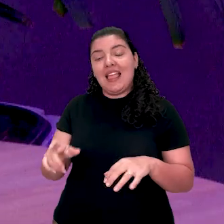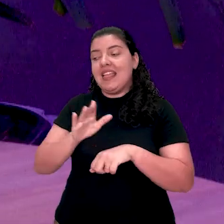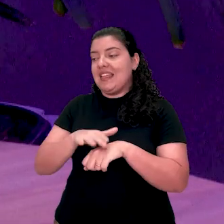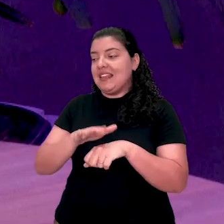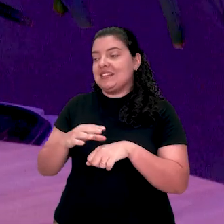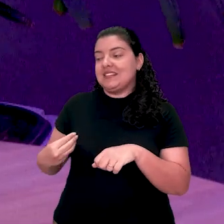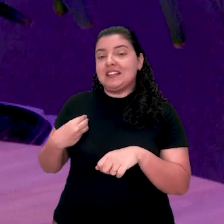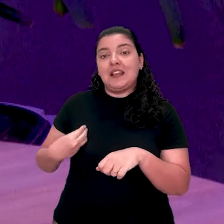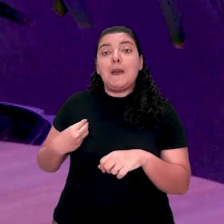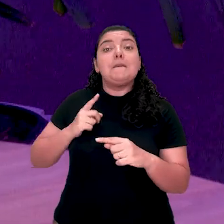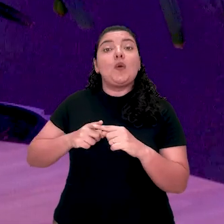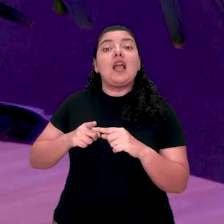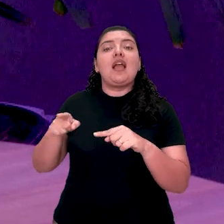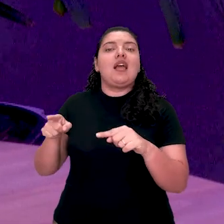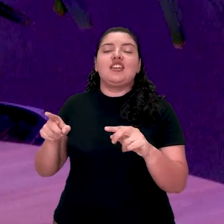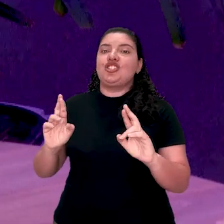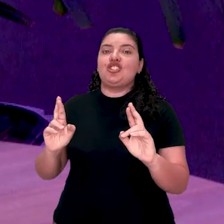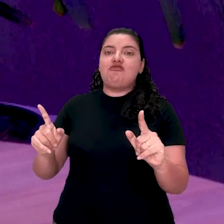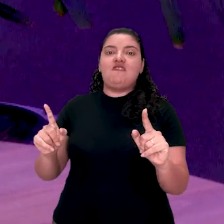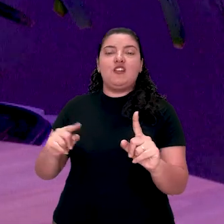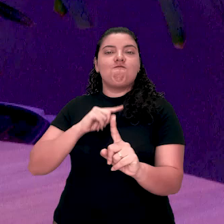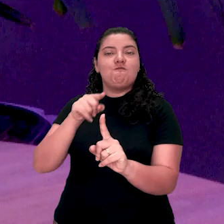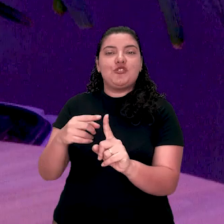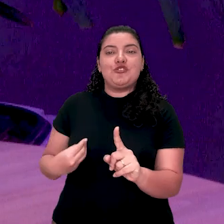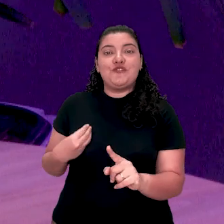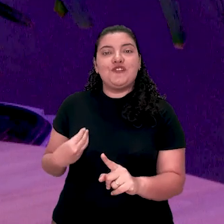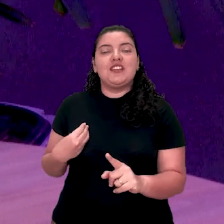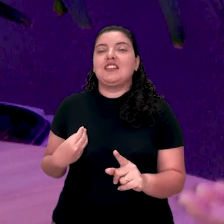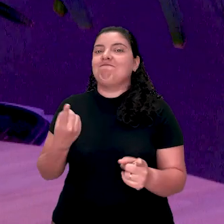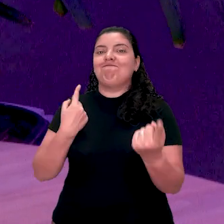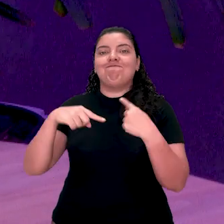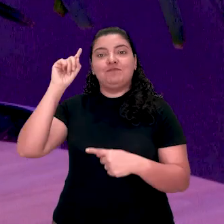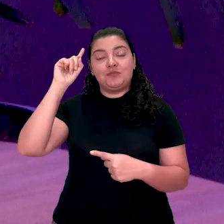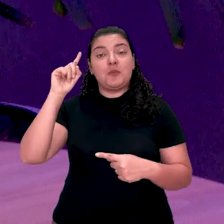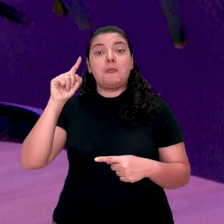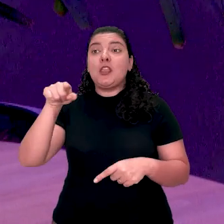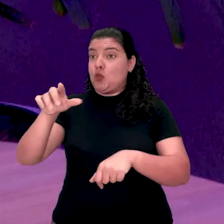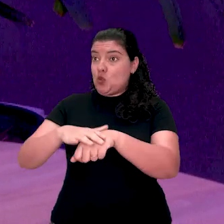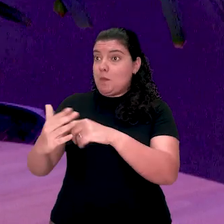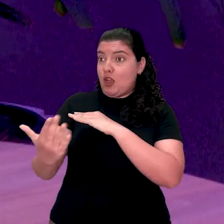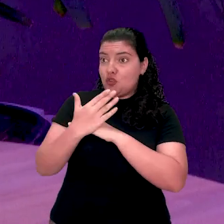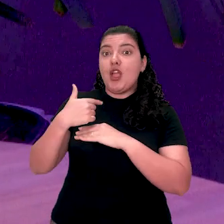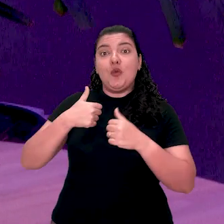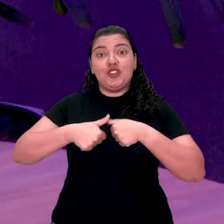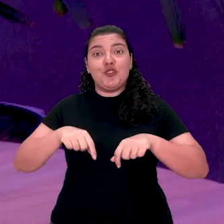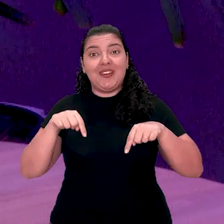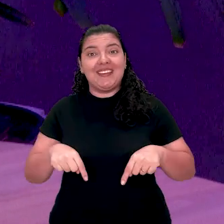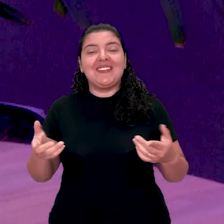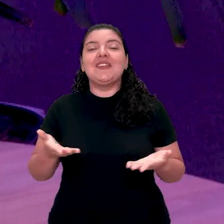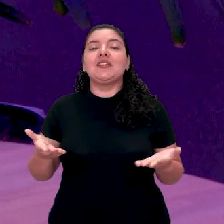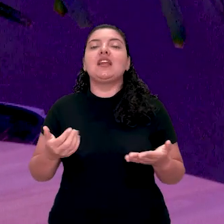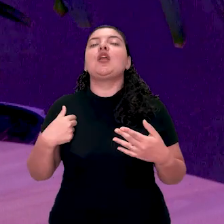Sandra Régia, porque ela fez diferente pela sua missão, né? E graças a você, eu estou aqui hoje. E eu fico muito feliz, viu, Lívia,